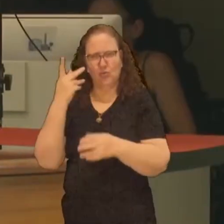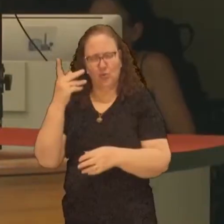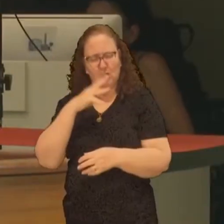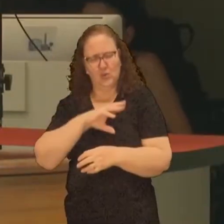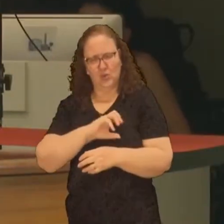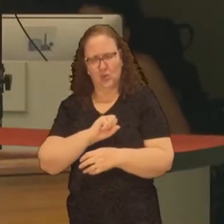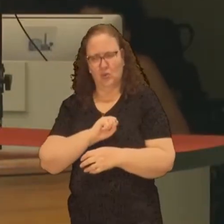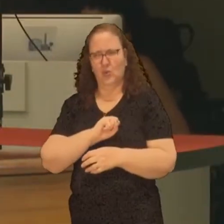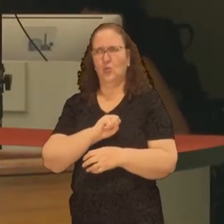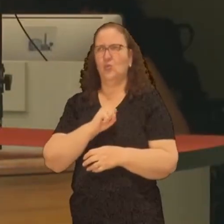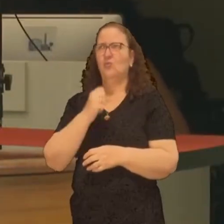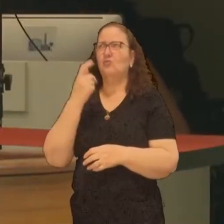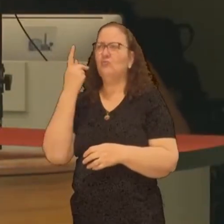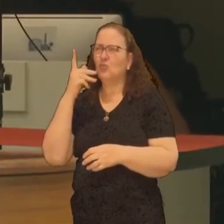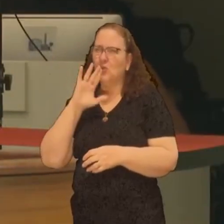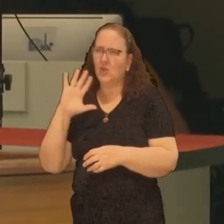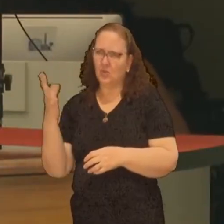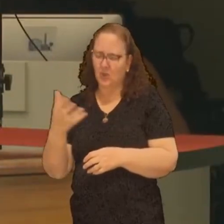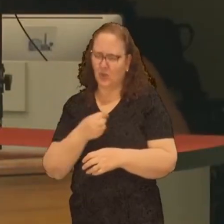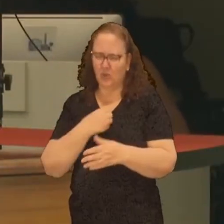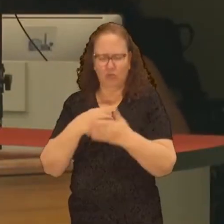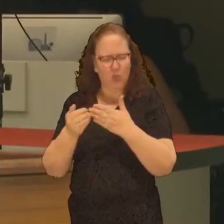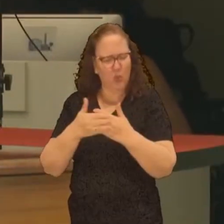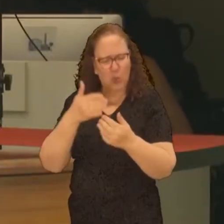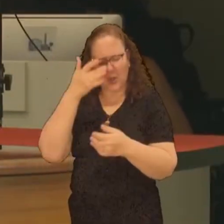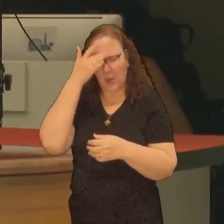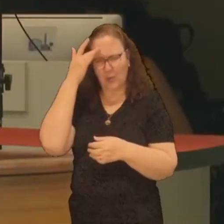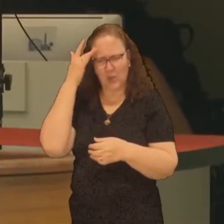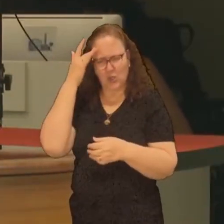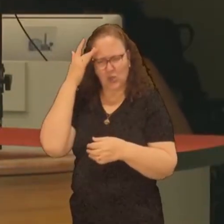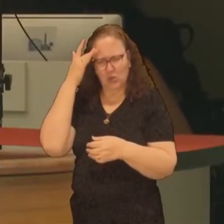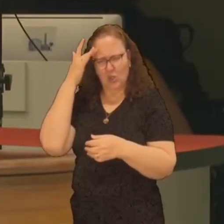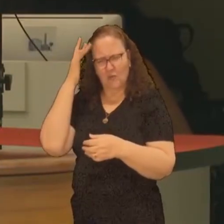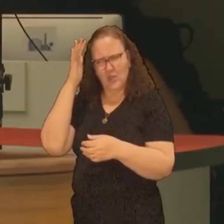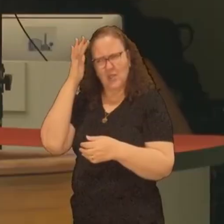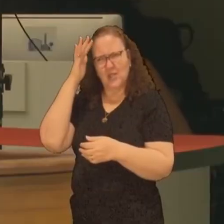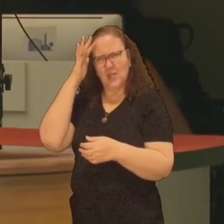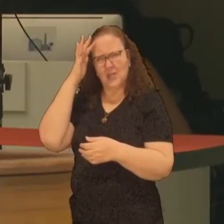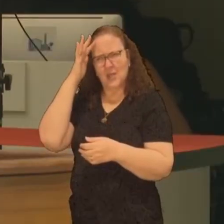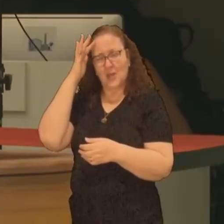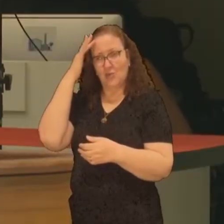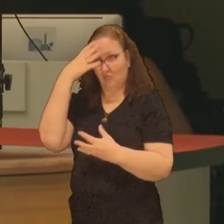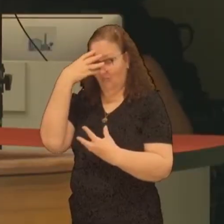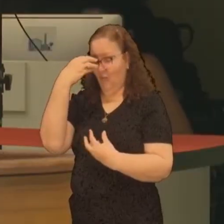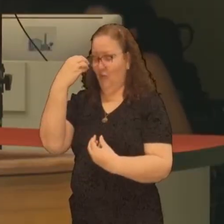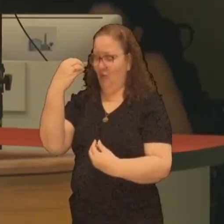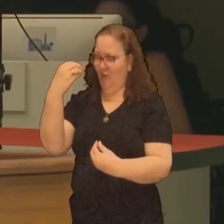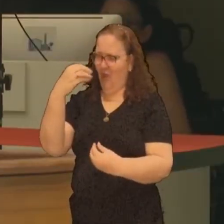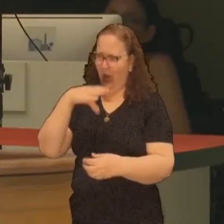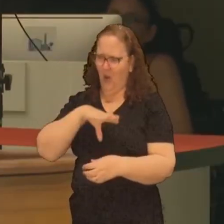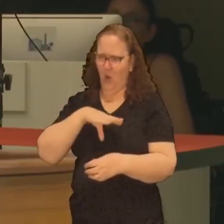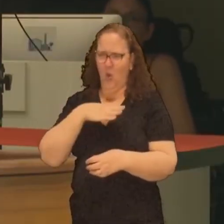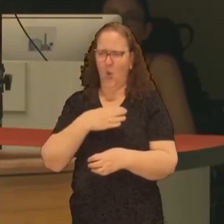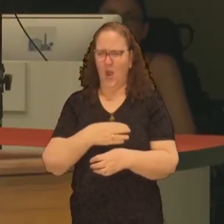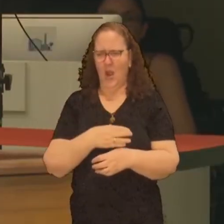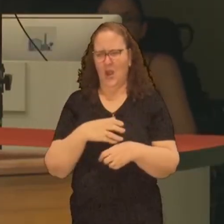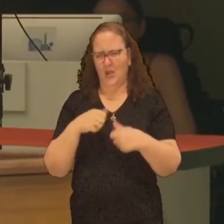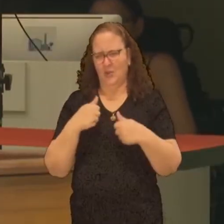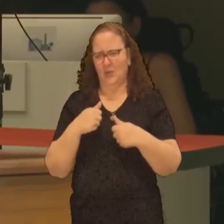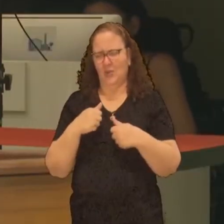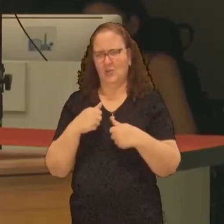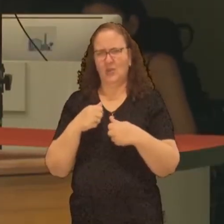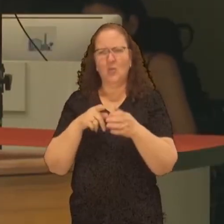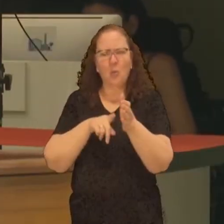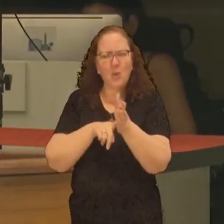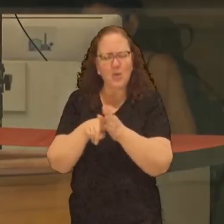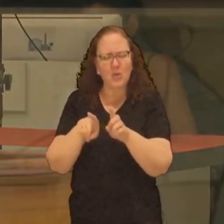Salvador. Temos alguém? É um passo de fé, um passo de coragem. Mas eu gostaria de perguntar